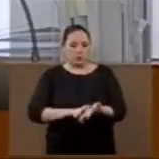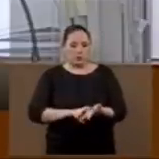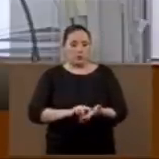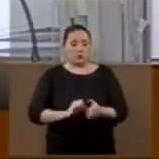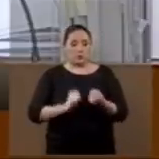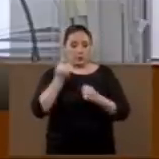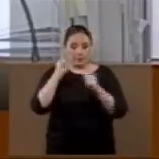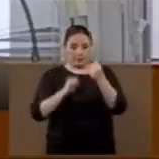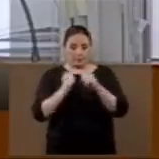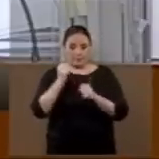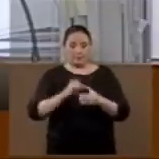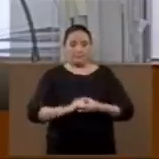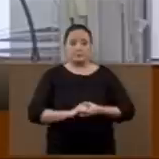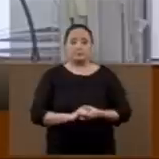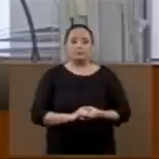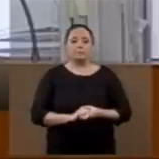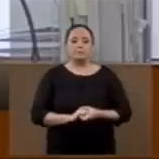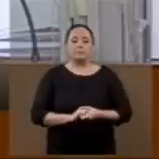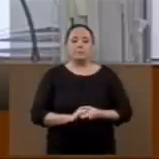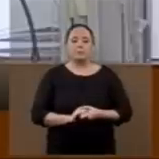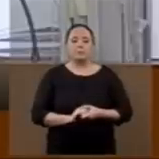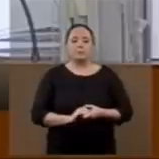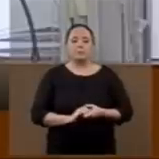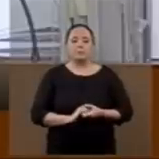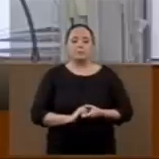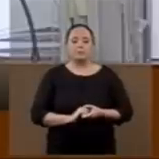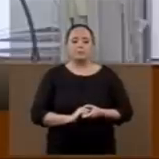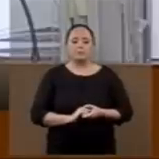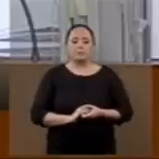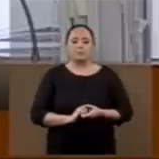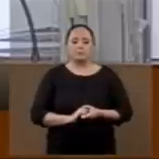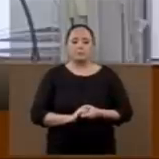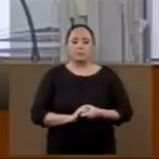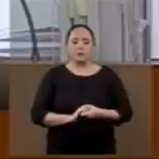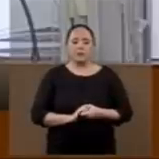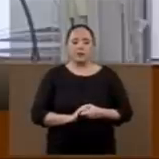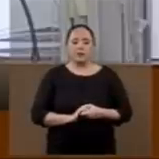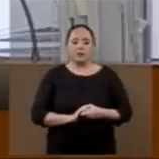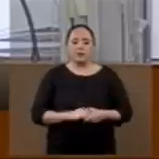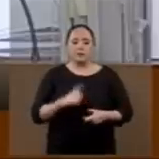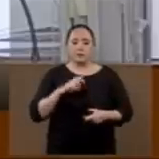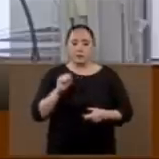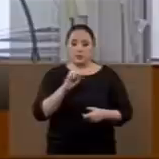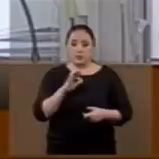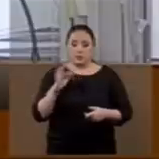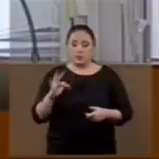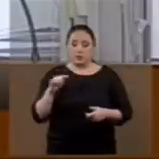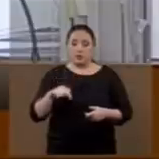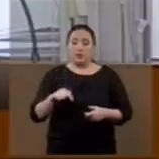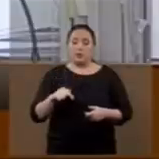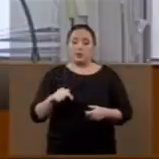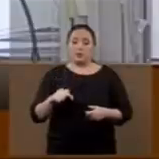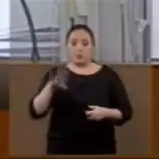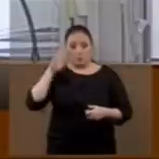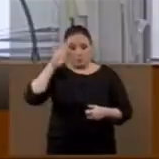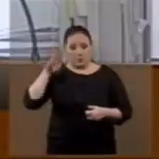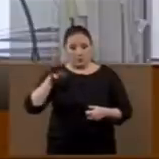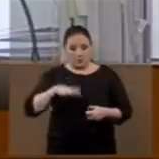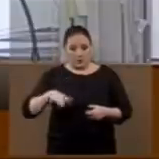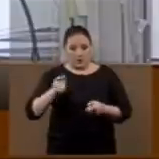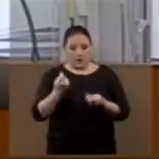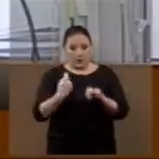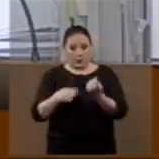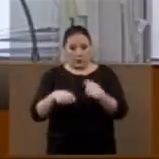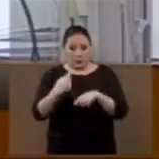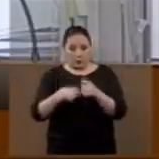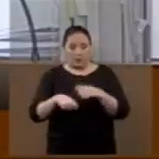espécie, parece-me alcançar este Supremo Tribunal a interpretação que equaliza os princípios da livre iniciativa econômica